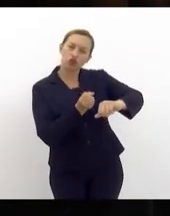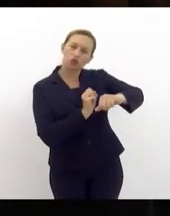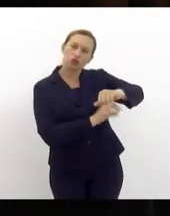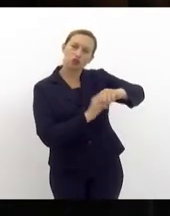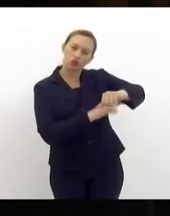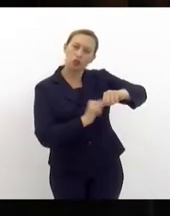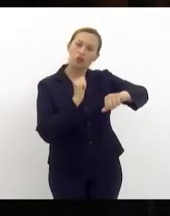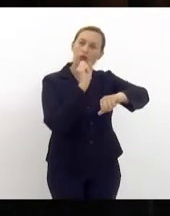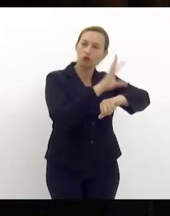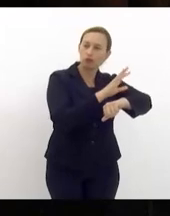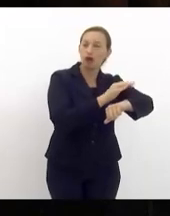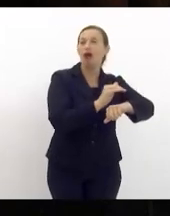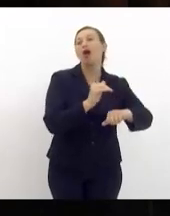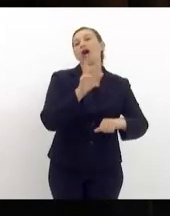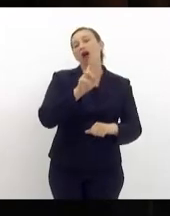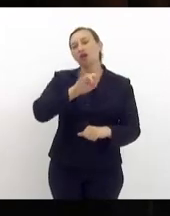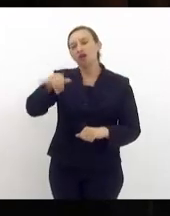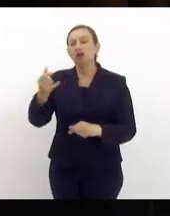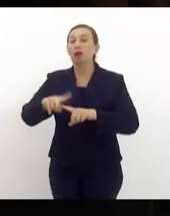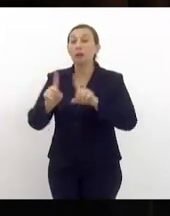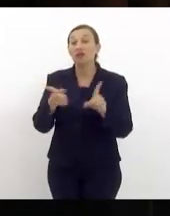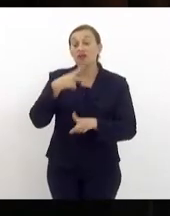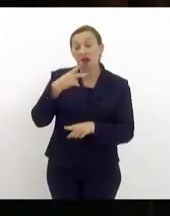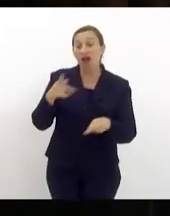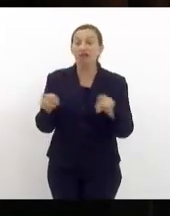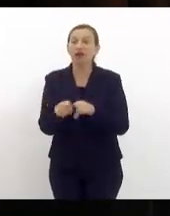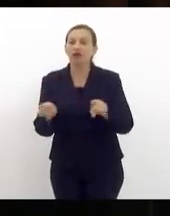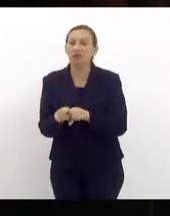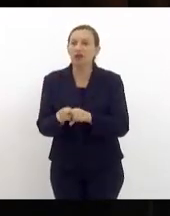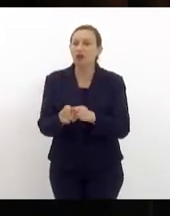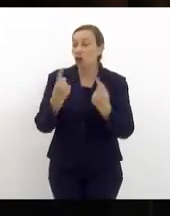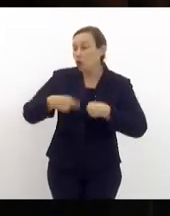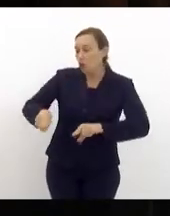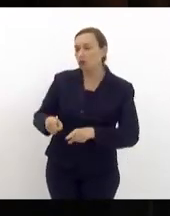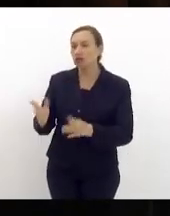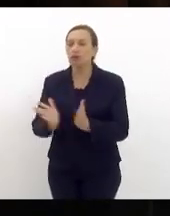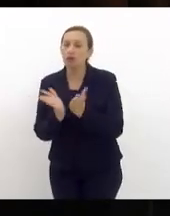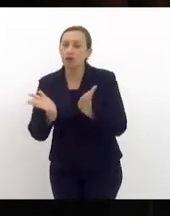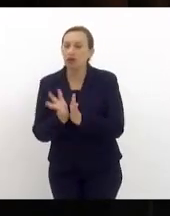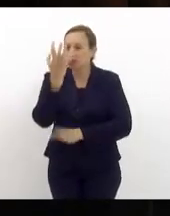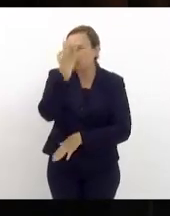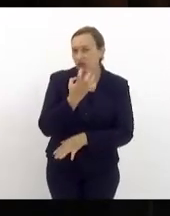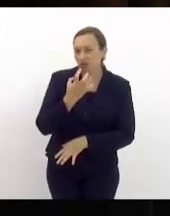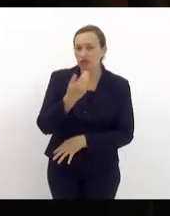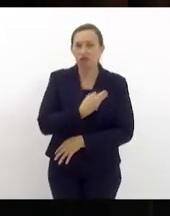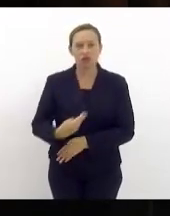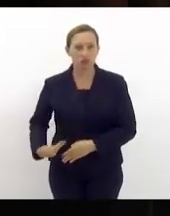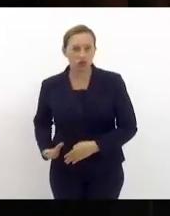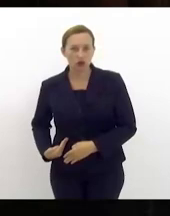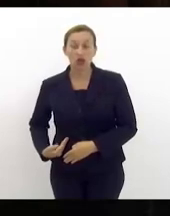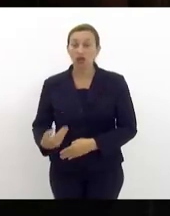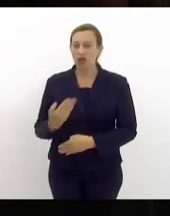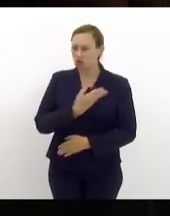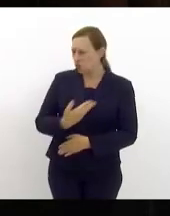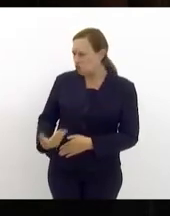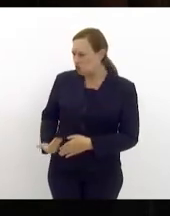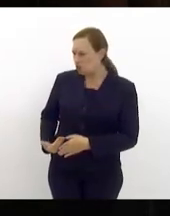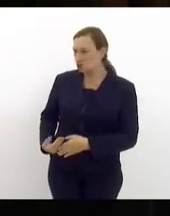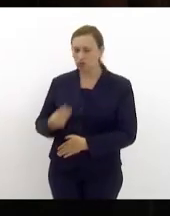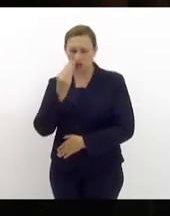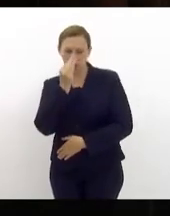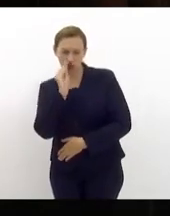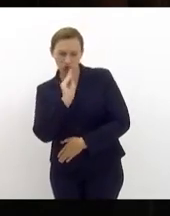precisa também dizer o quanto que o combate à pobreza precisa ser levado a sério por esse governo. Esse governo que se